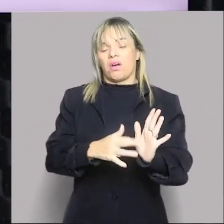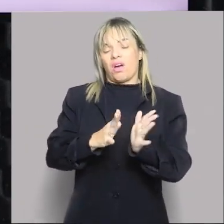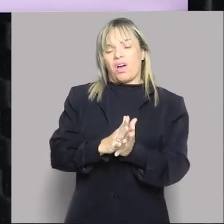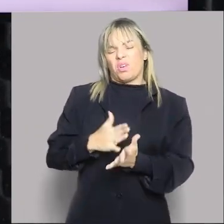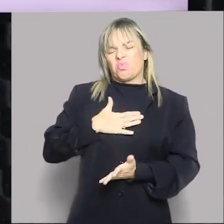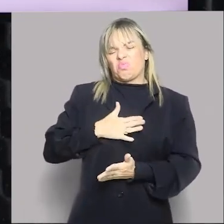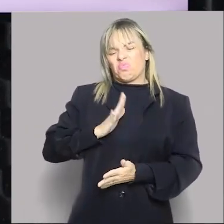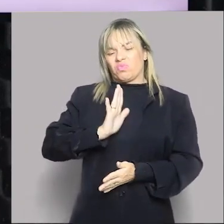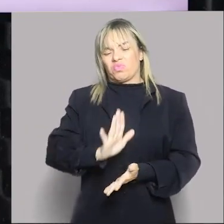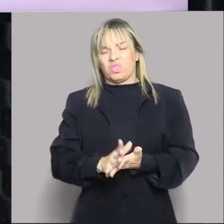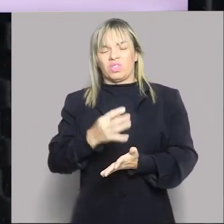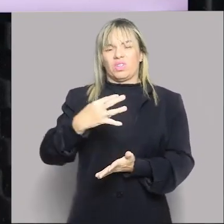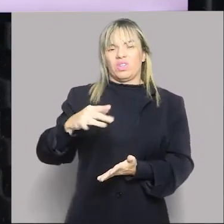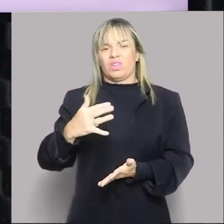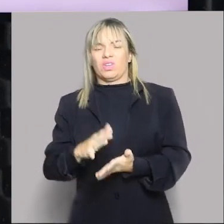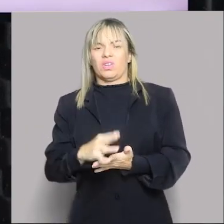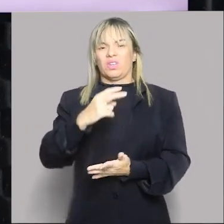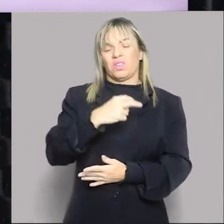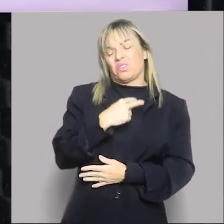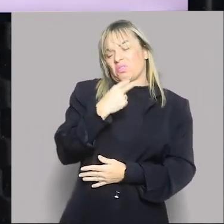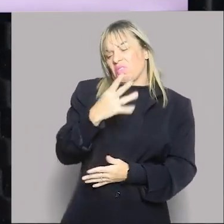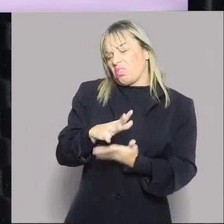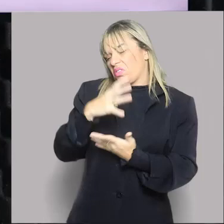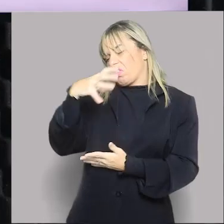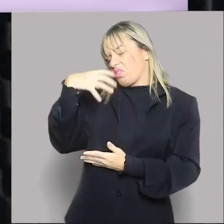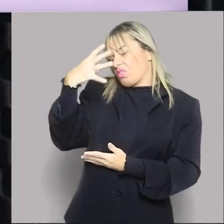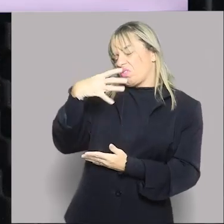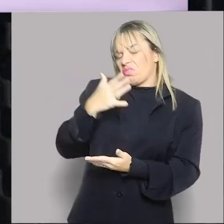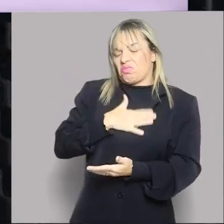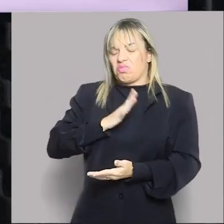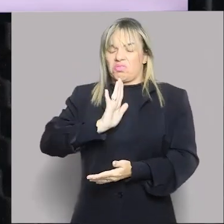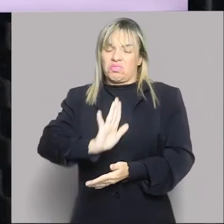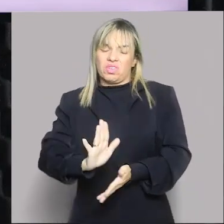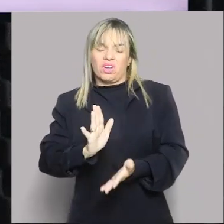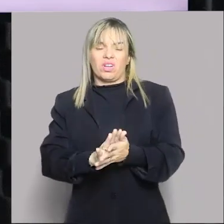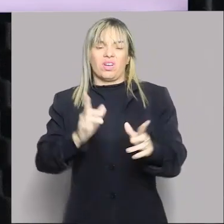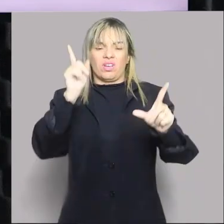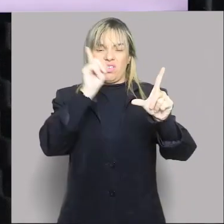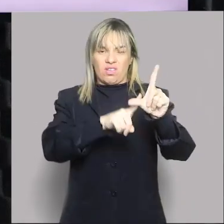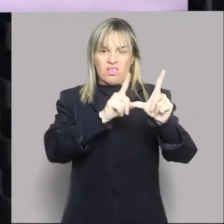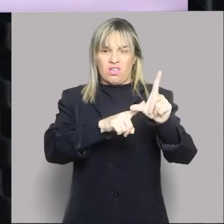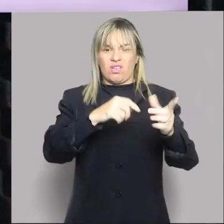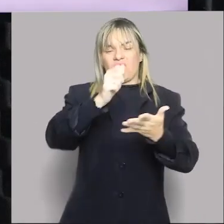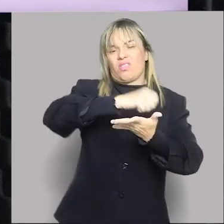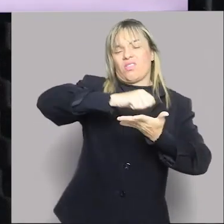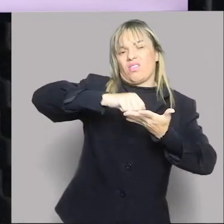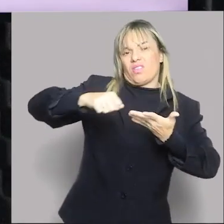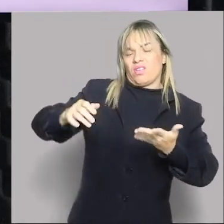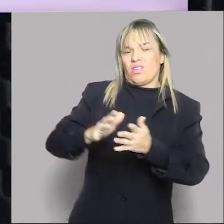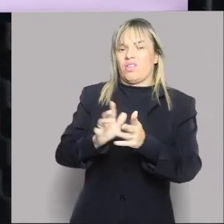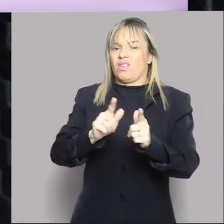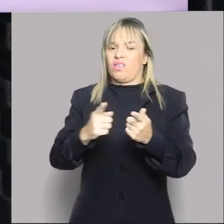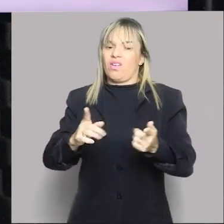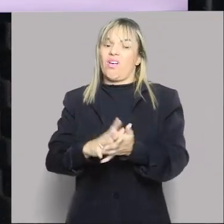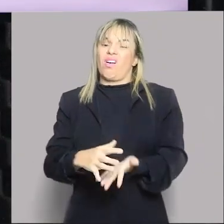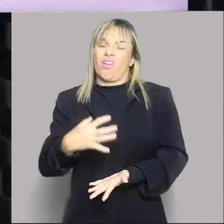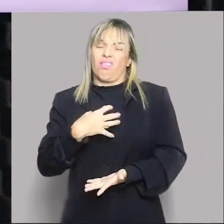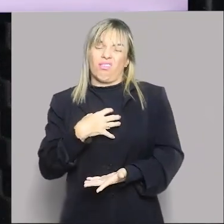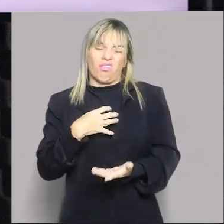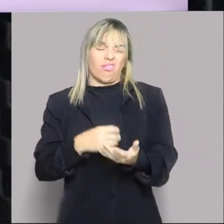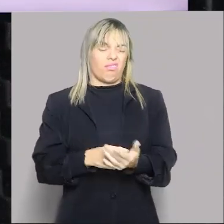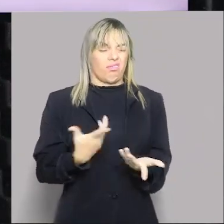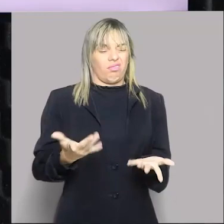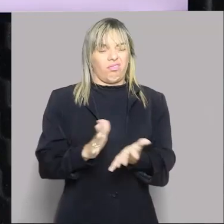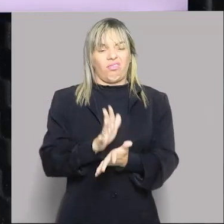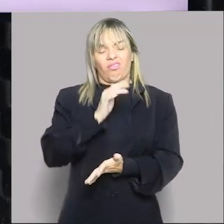sonoramente, o timbre de voz de quem canta é desagradável, a letra não te representa, a letra te incomoda. O problema não é a música, o problema é